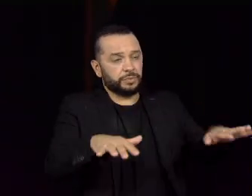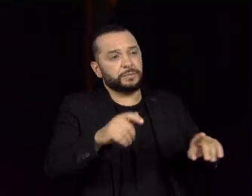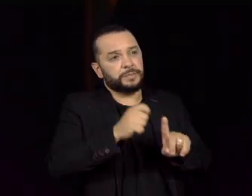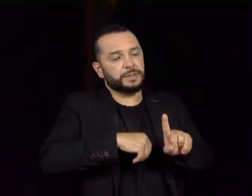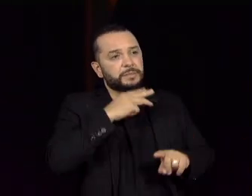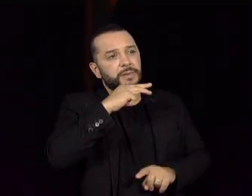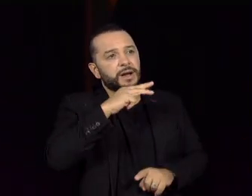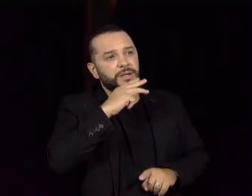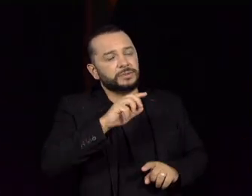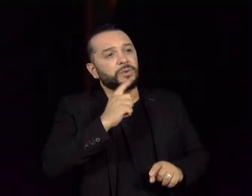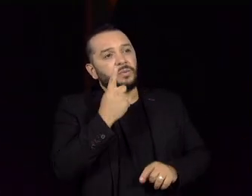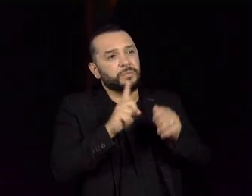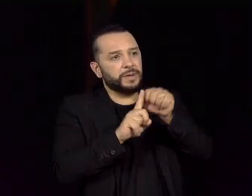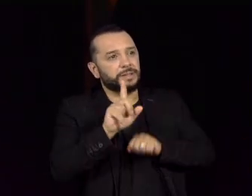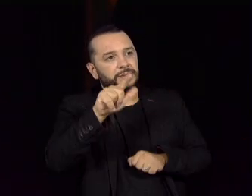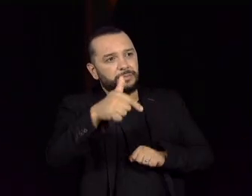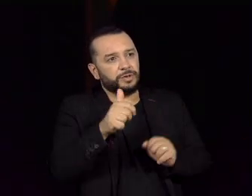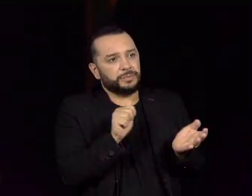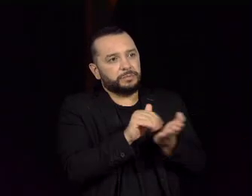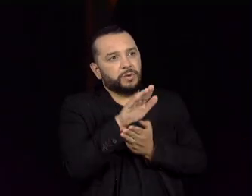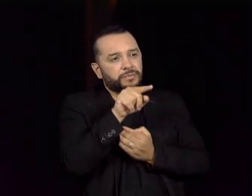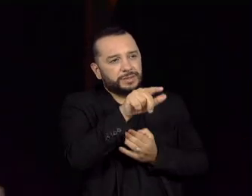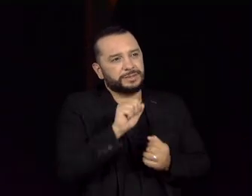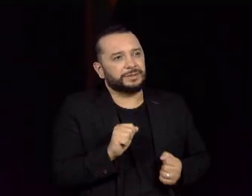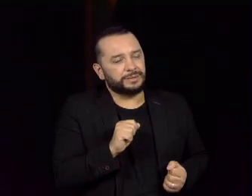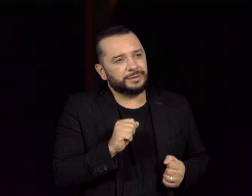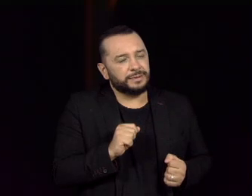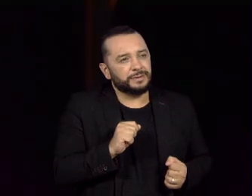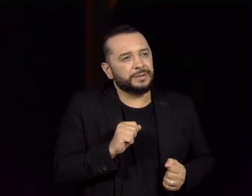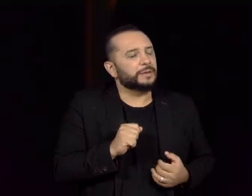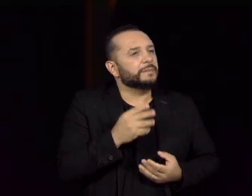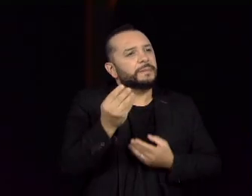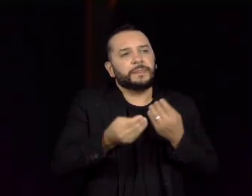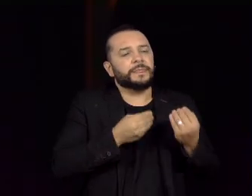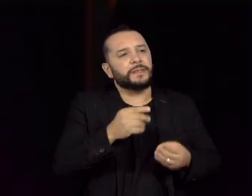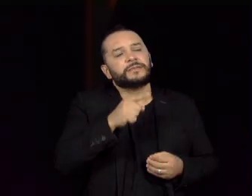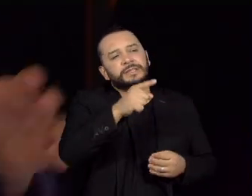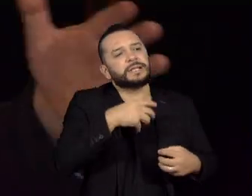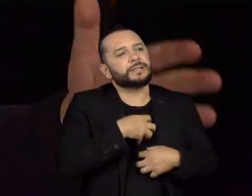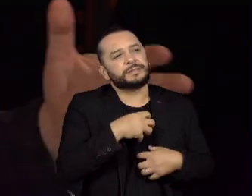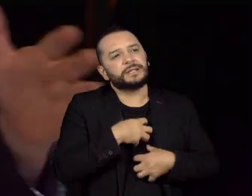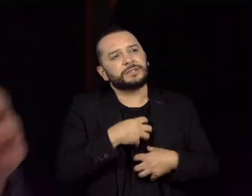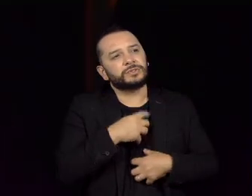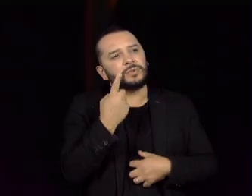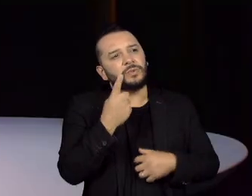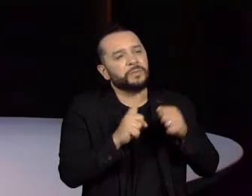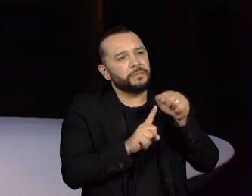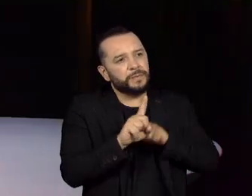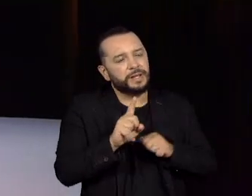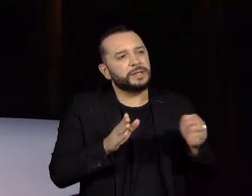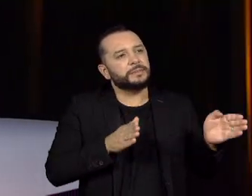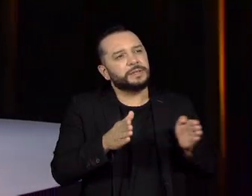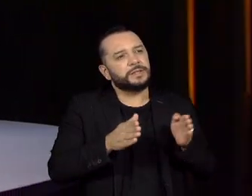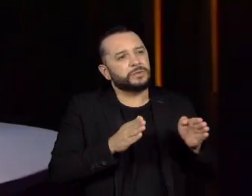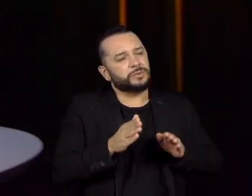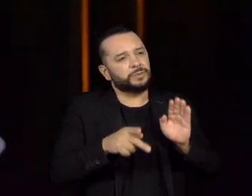estava demitido. Qual a palavra que você tem para descrever esse um mês de pandemia